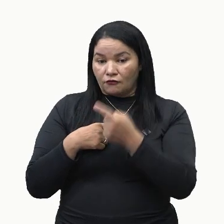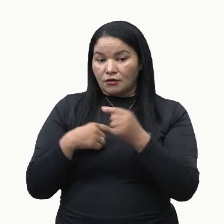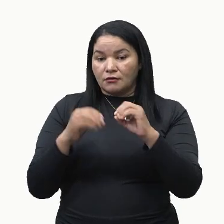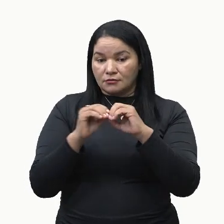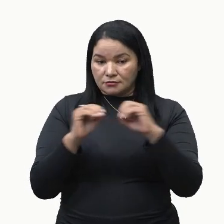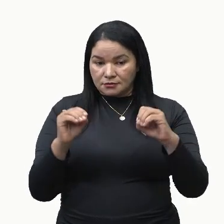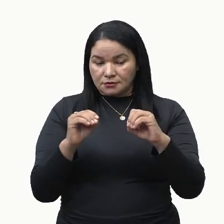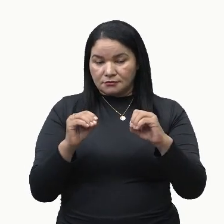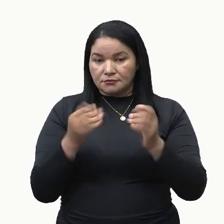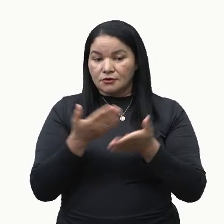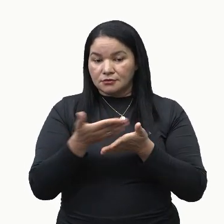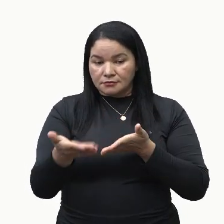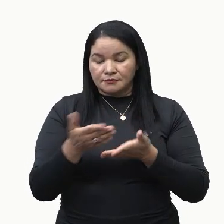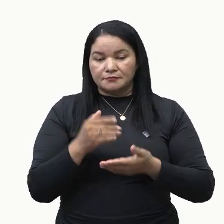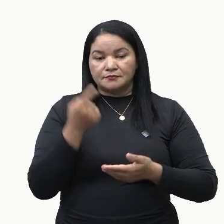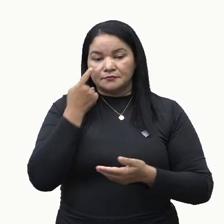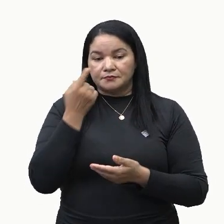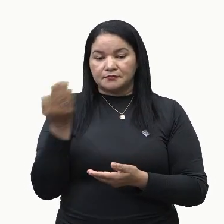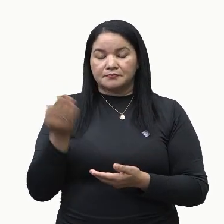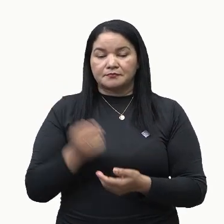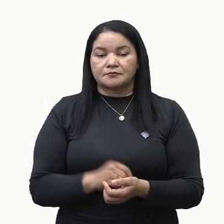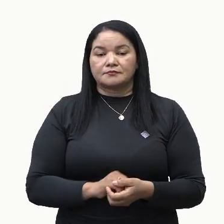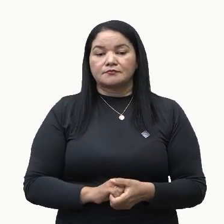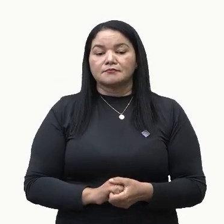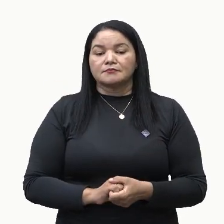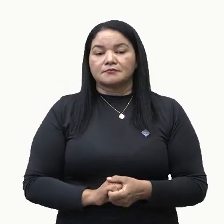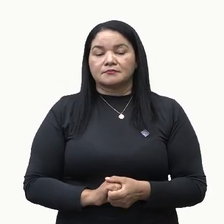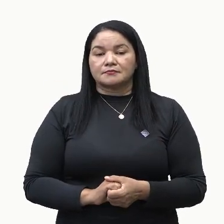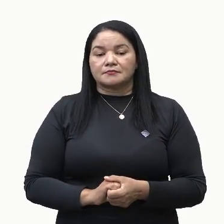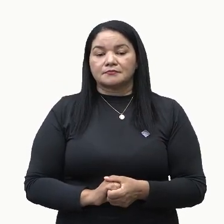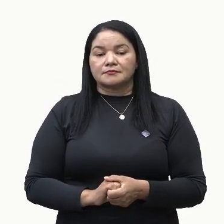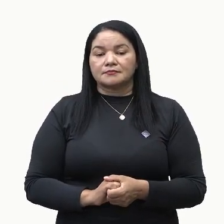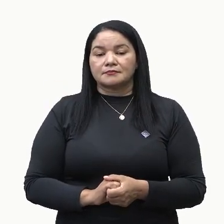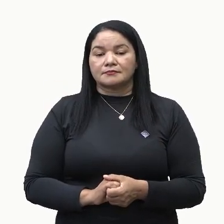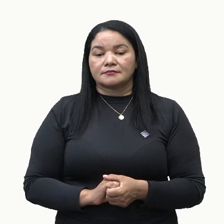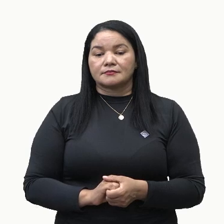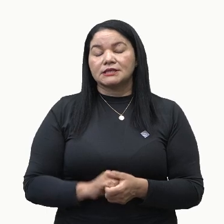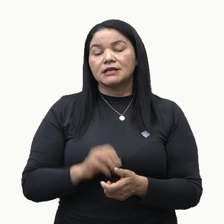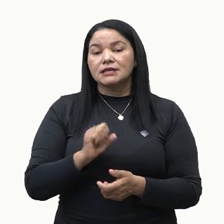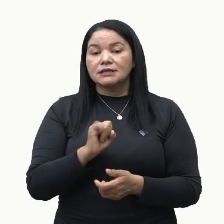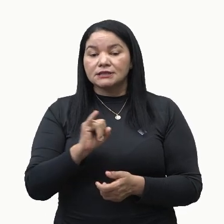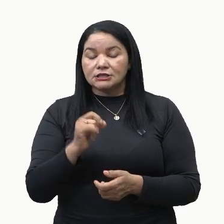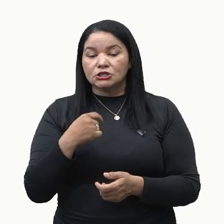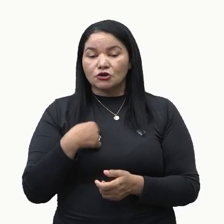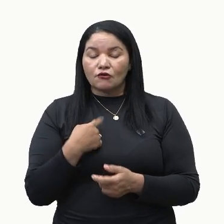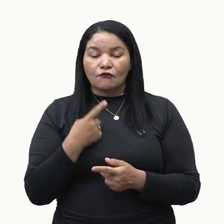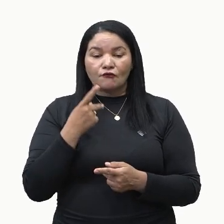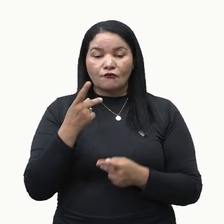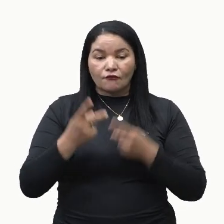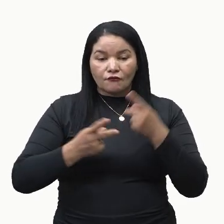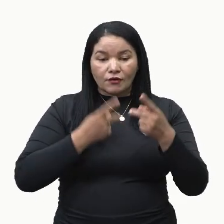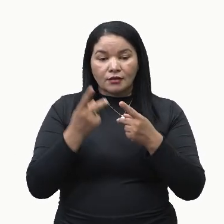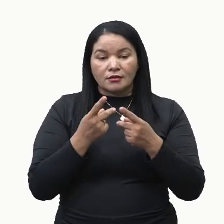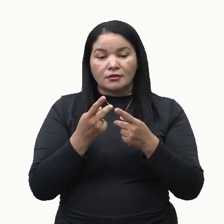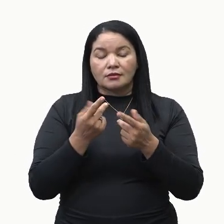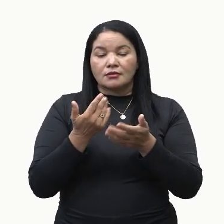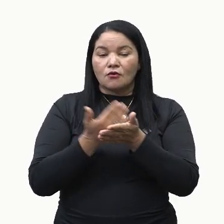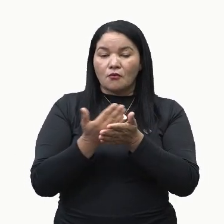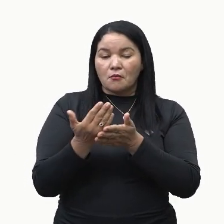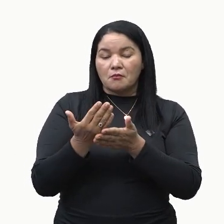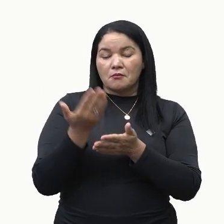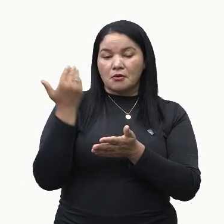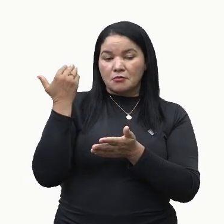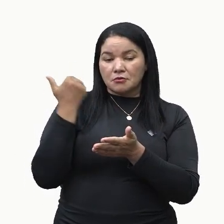o período. Notem aí que prossegue o período, né? Se eu falasse assim, no começo a palavra